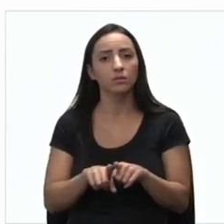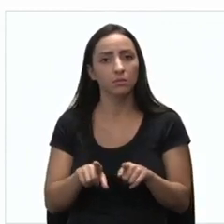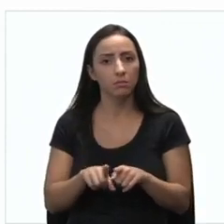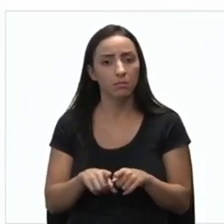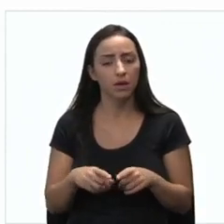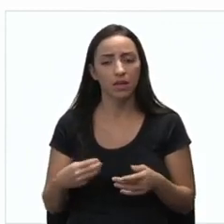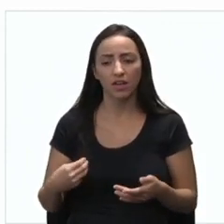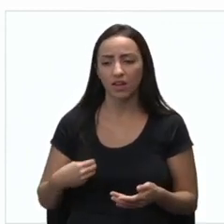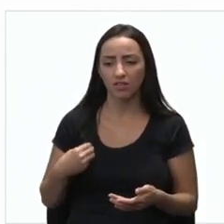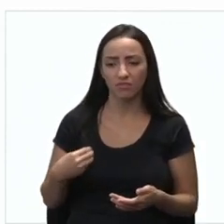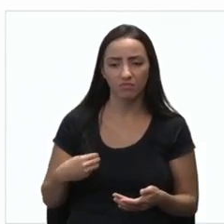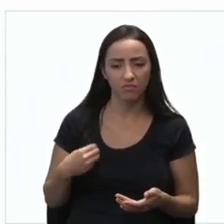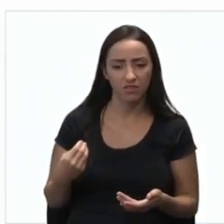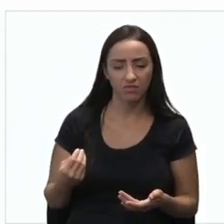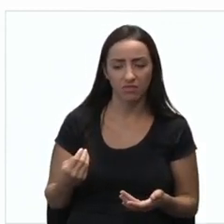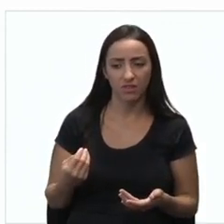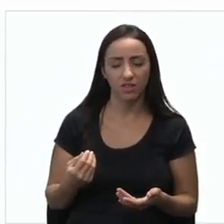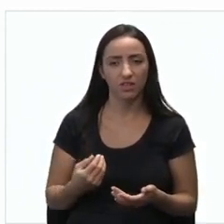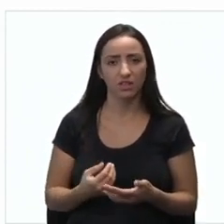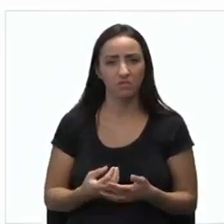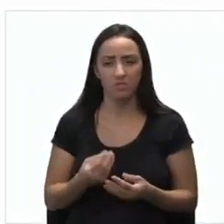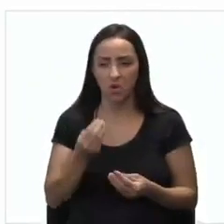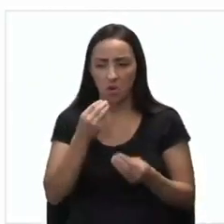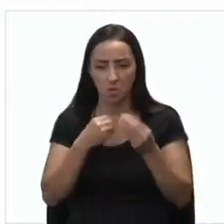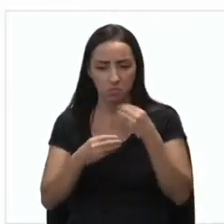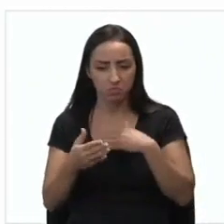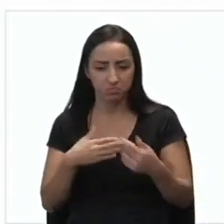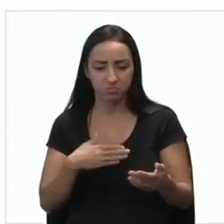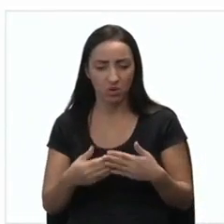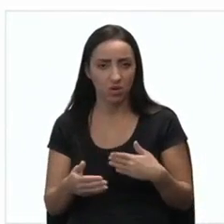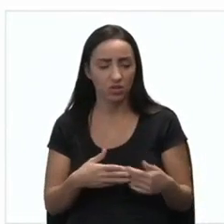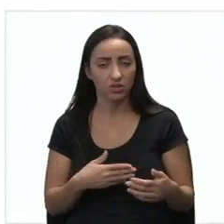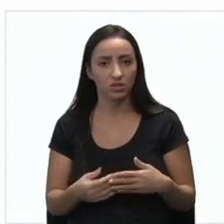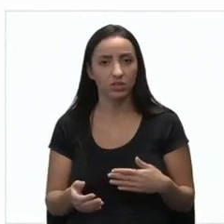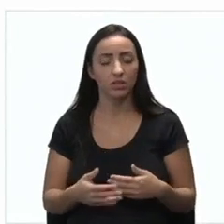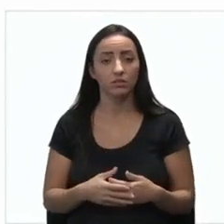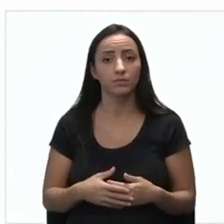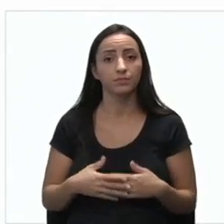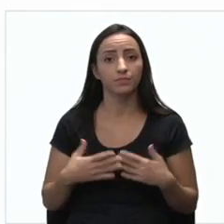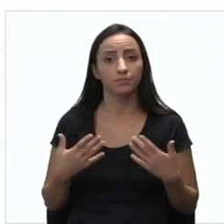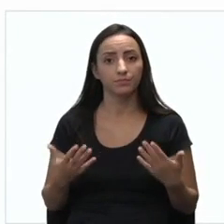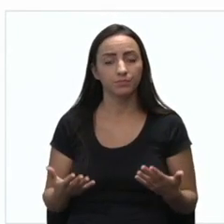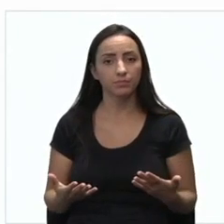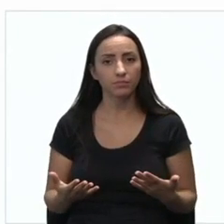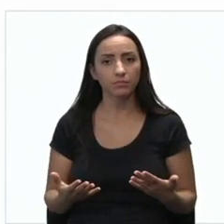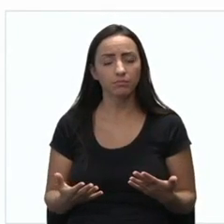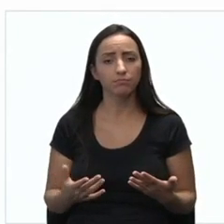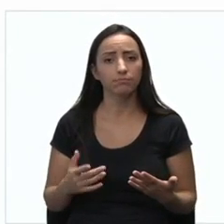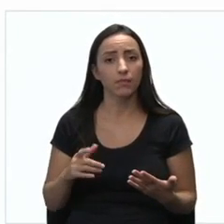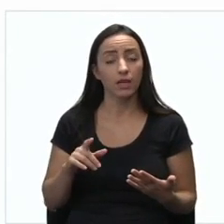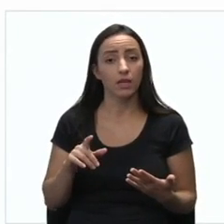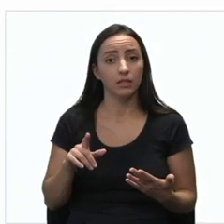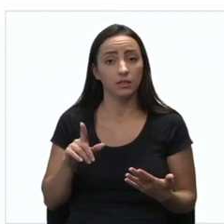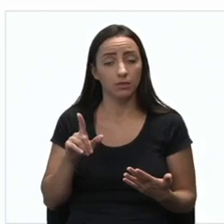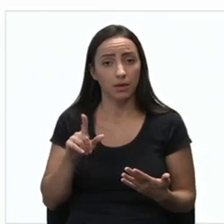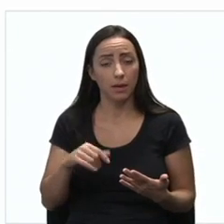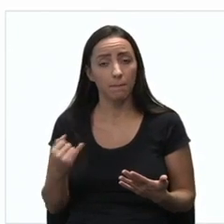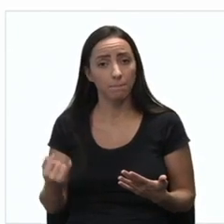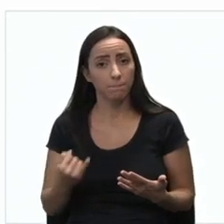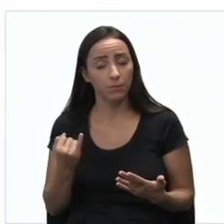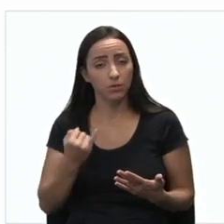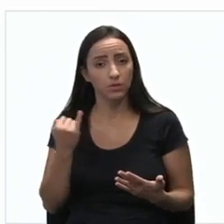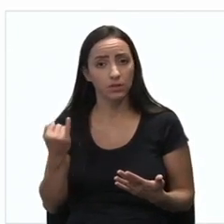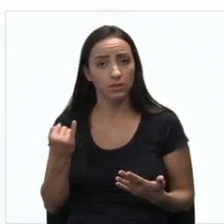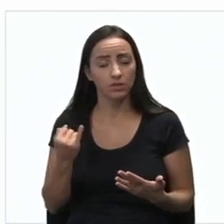vida não saudável. Então, veja, a saúde psíquica, ela é parte integral e essencial da